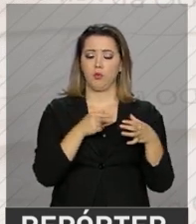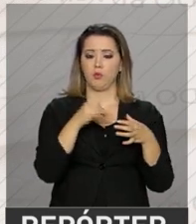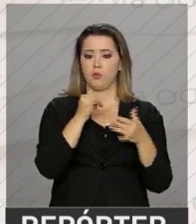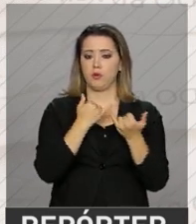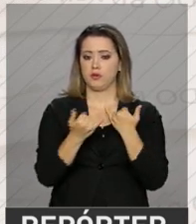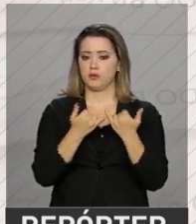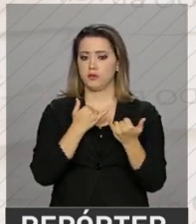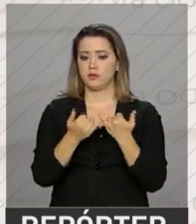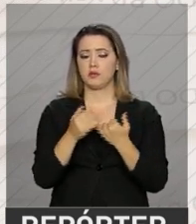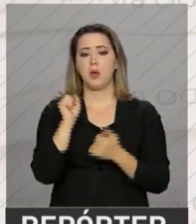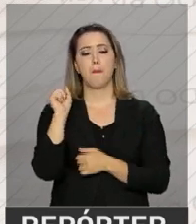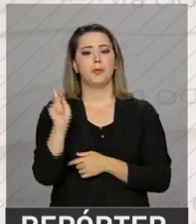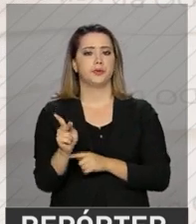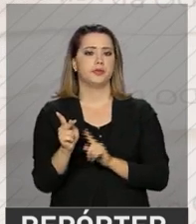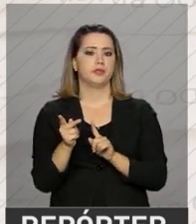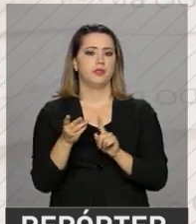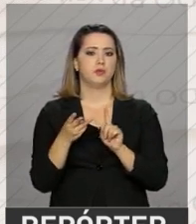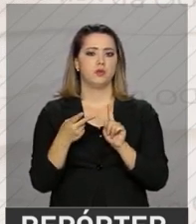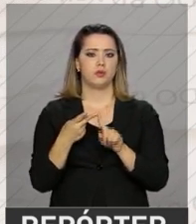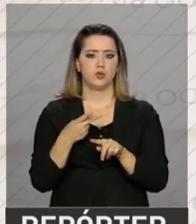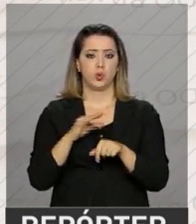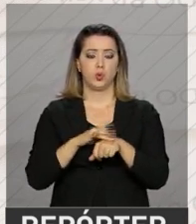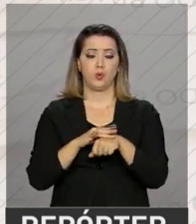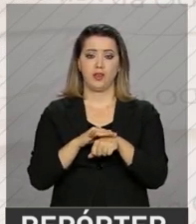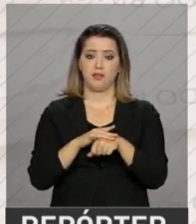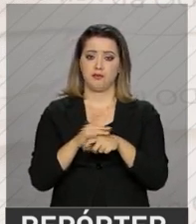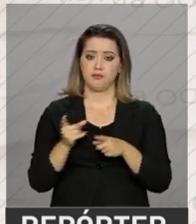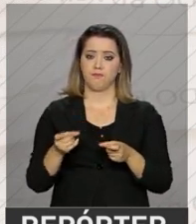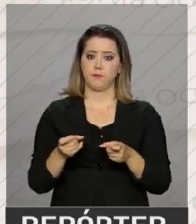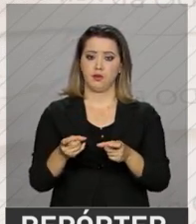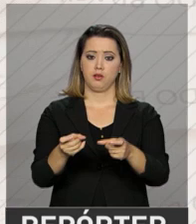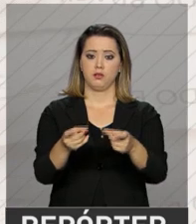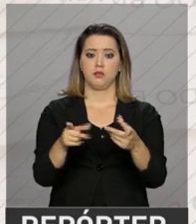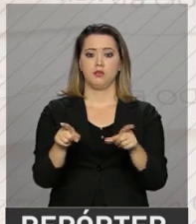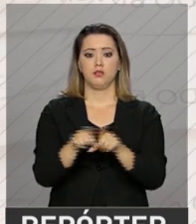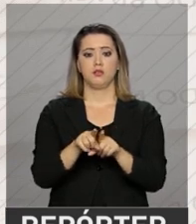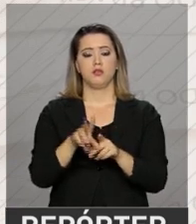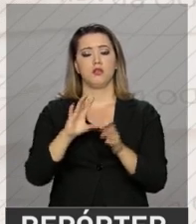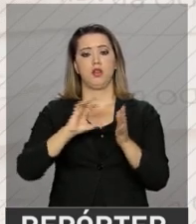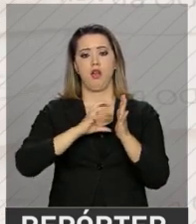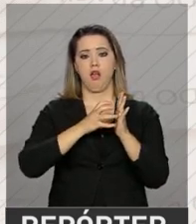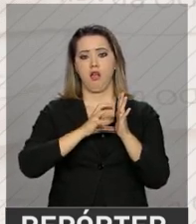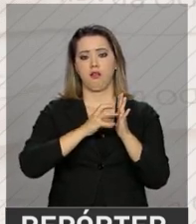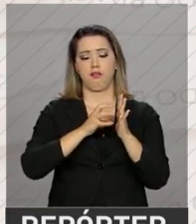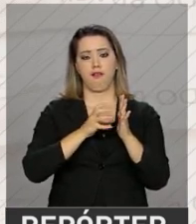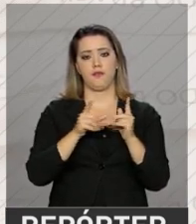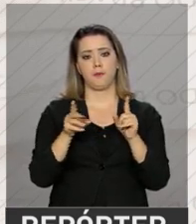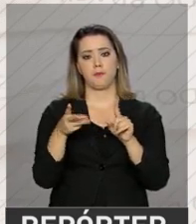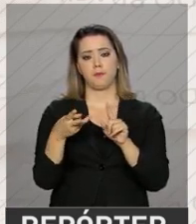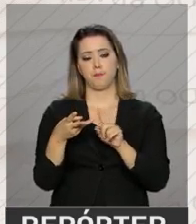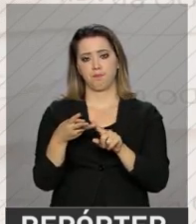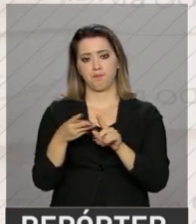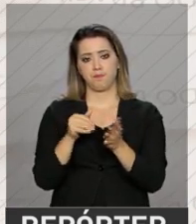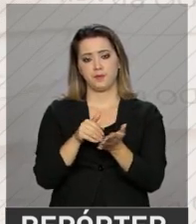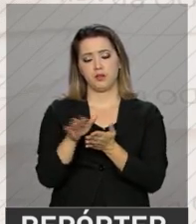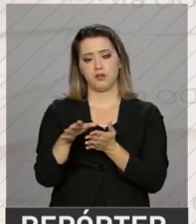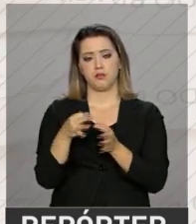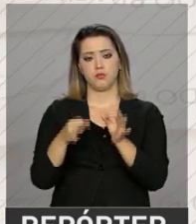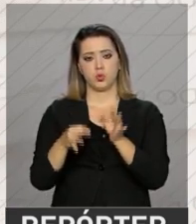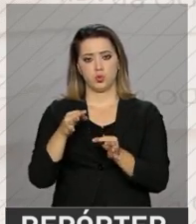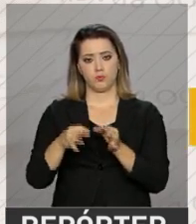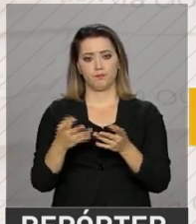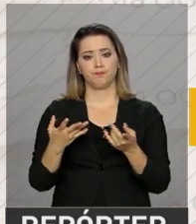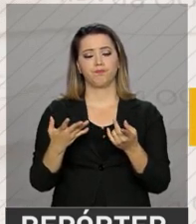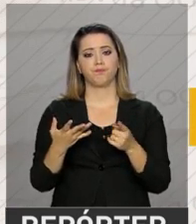exemplo aposentadoria doenças graves entre elas câncer e HIV aides sem justa